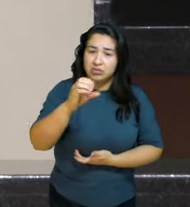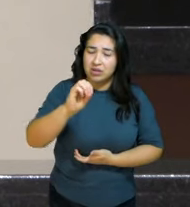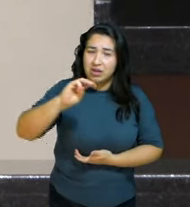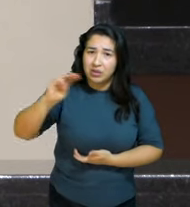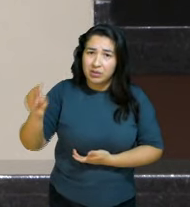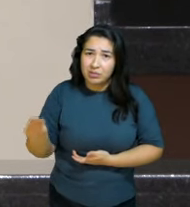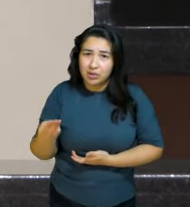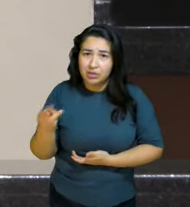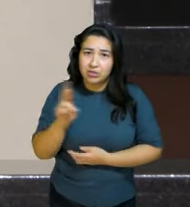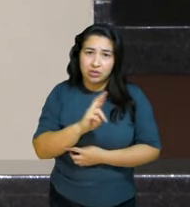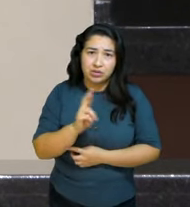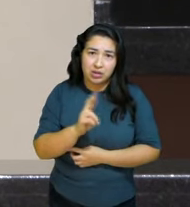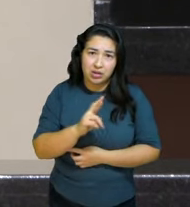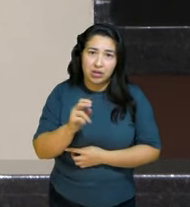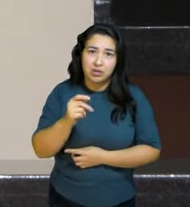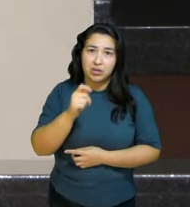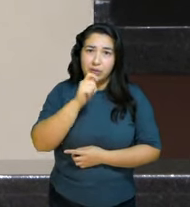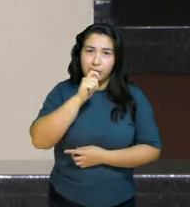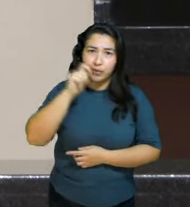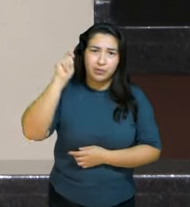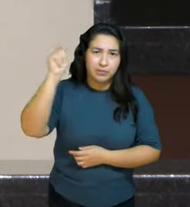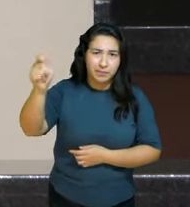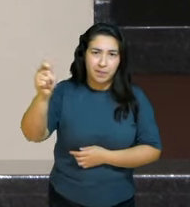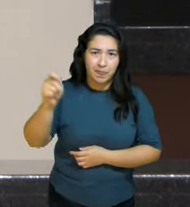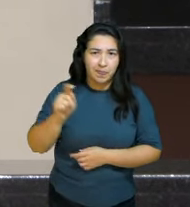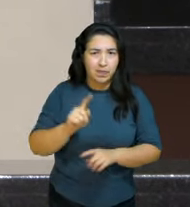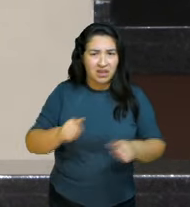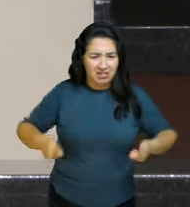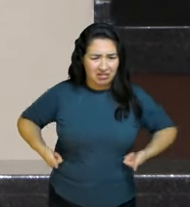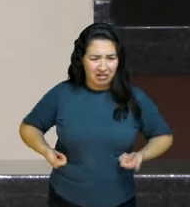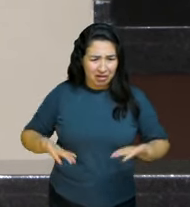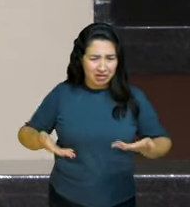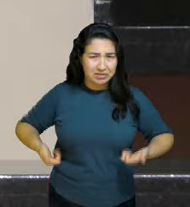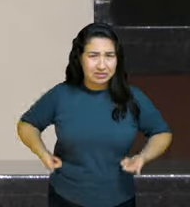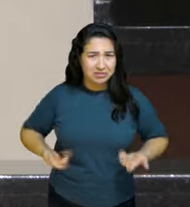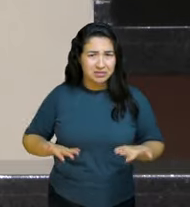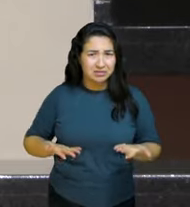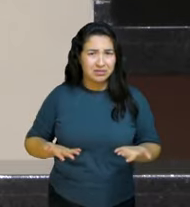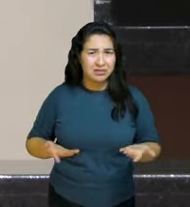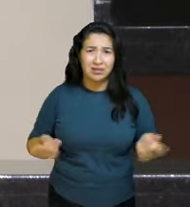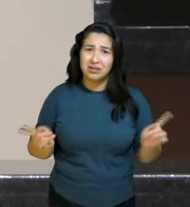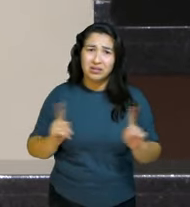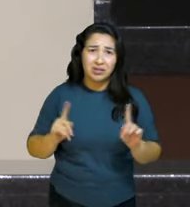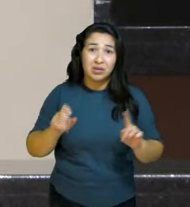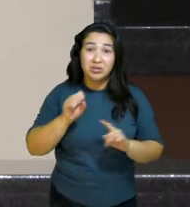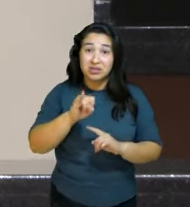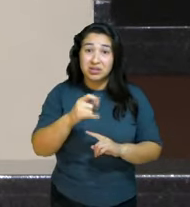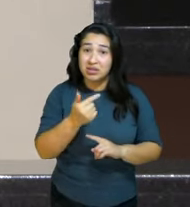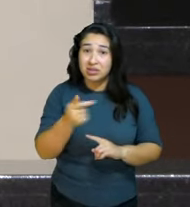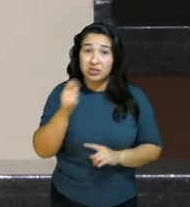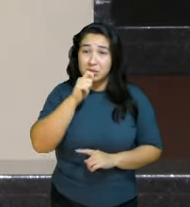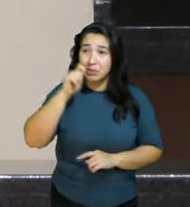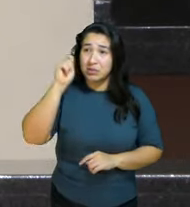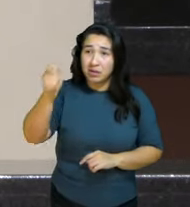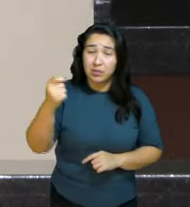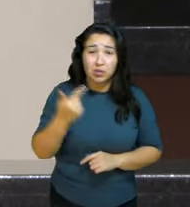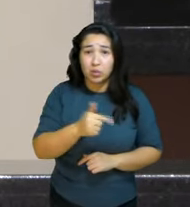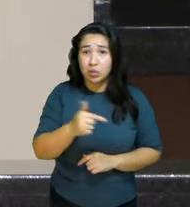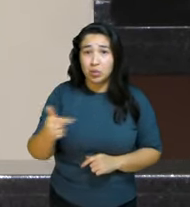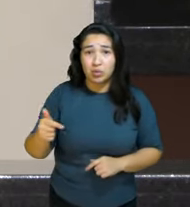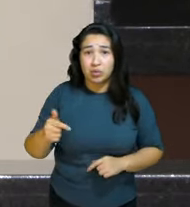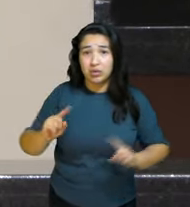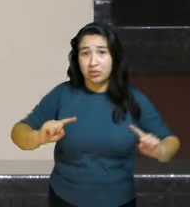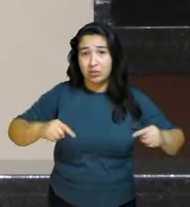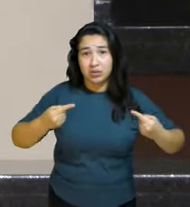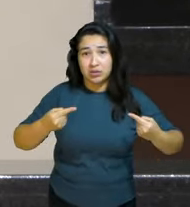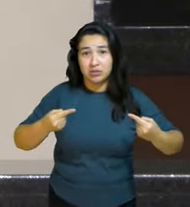arbitragem. Desculpa, gente, isso aí não foi gasto. Não foi gasto, gente. Se a gente não tem árbitro, não tem competição. Foi investido porque sem árbitro